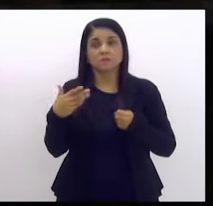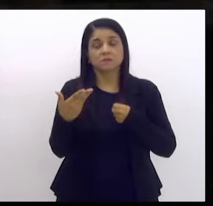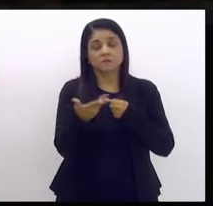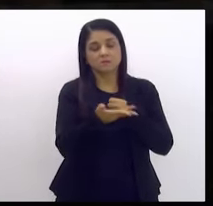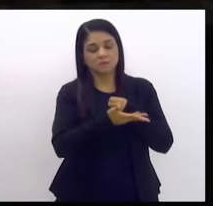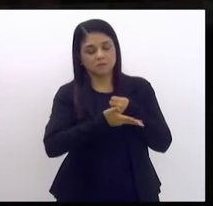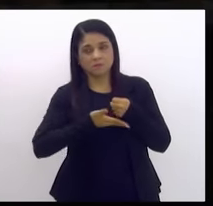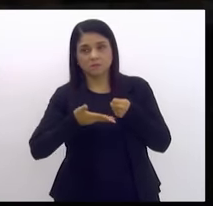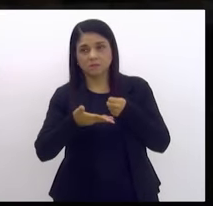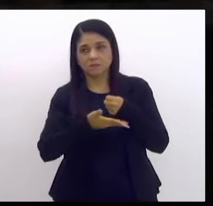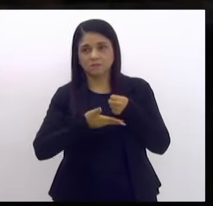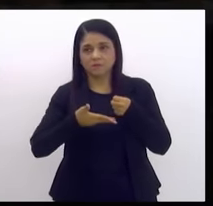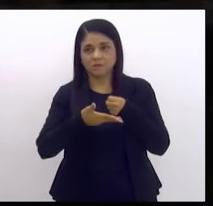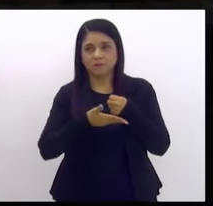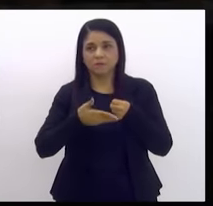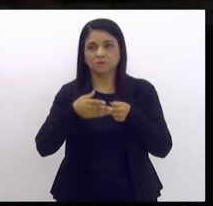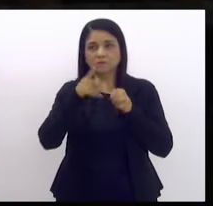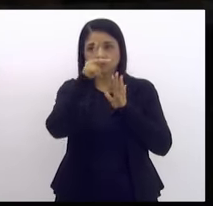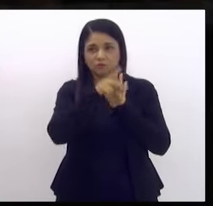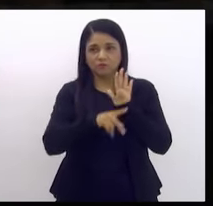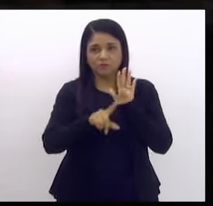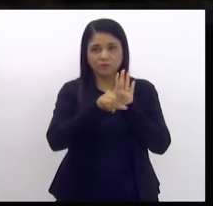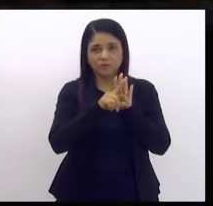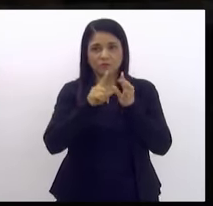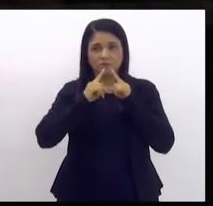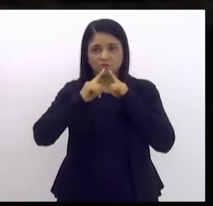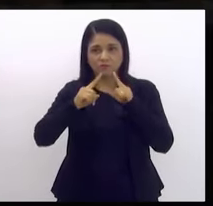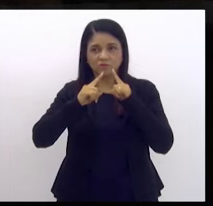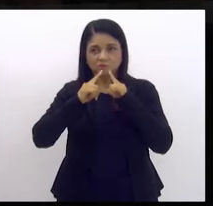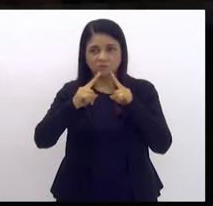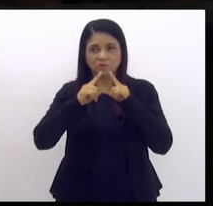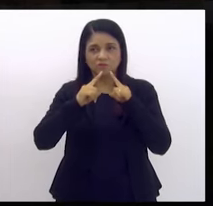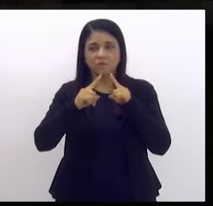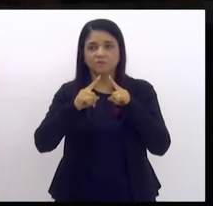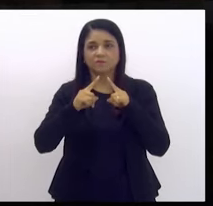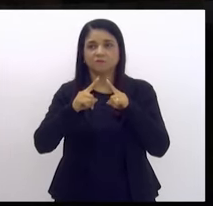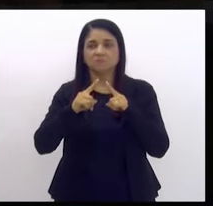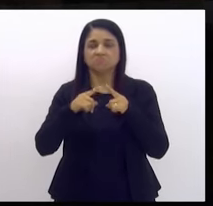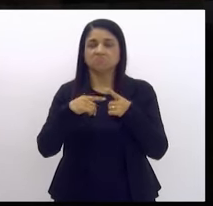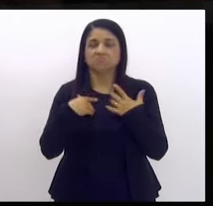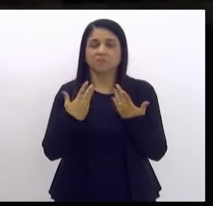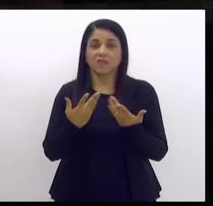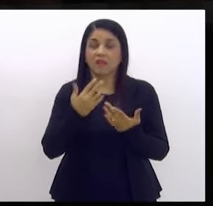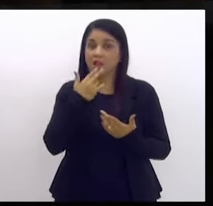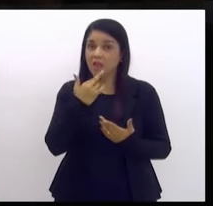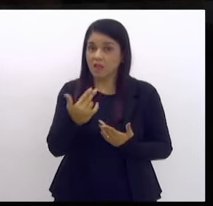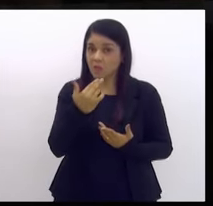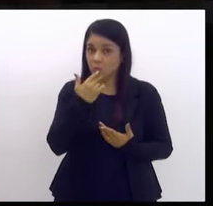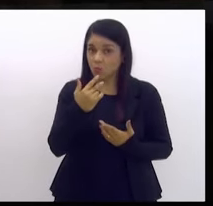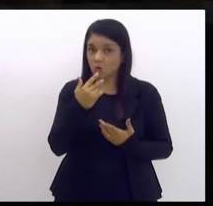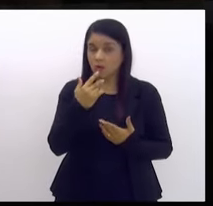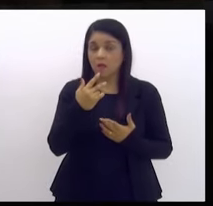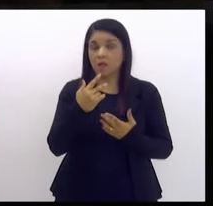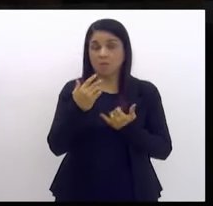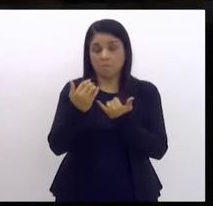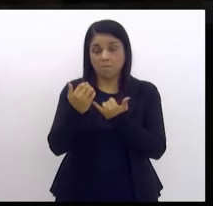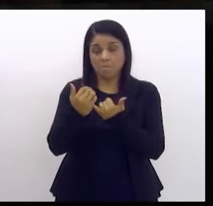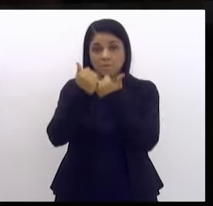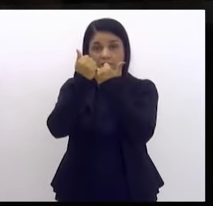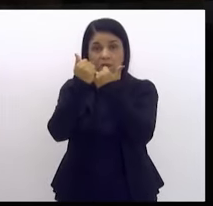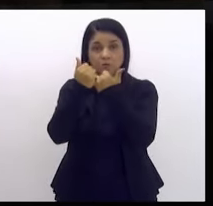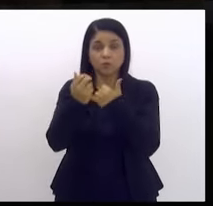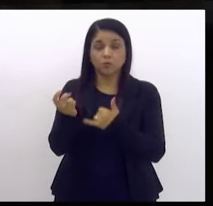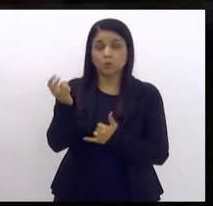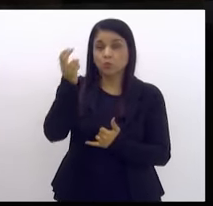que vai o referido projeto em discussão. É inegável que toda língua é patrimônio cultural histórico